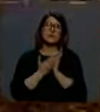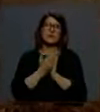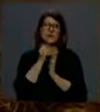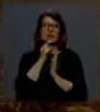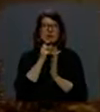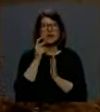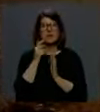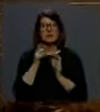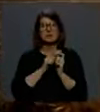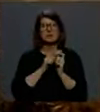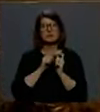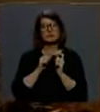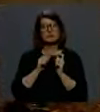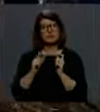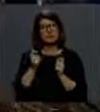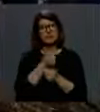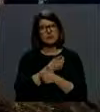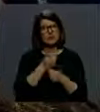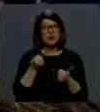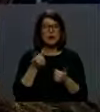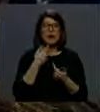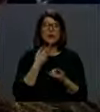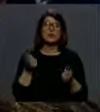ilesos pela pandemia e que volte a surgir